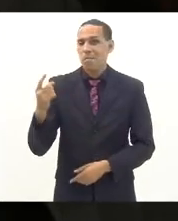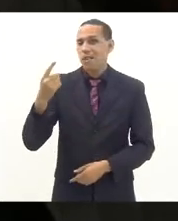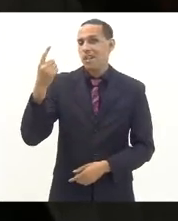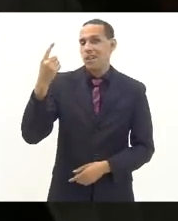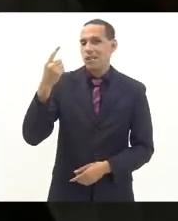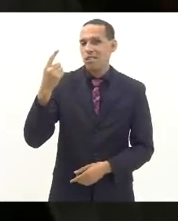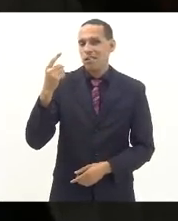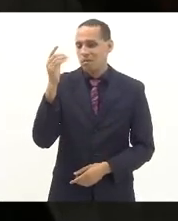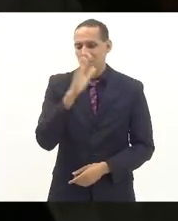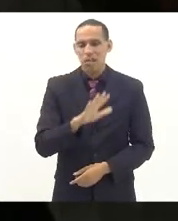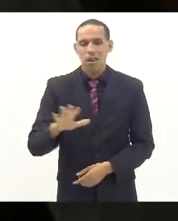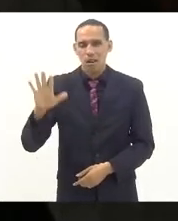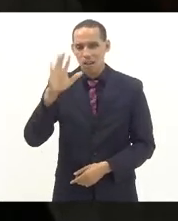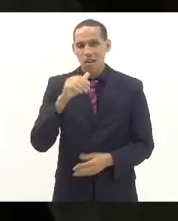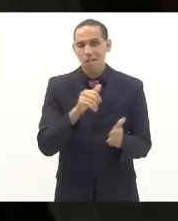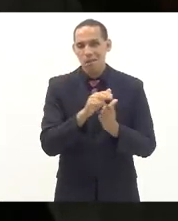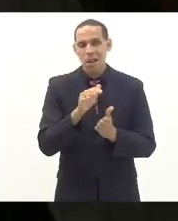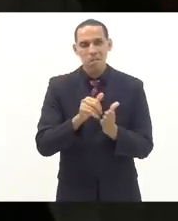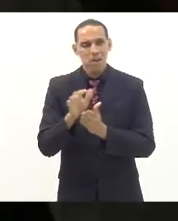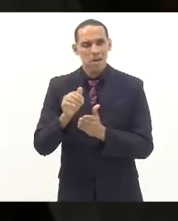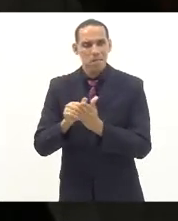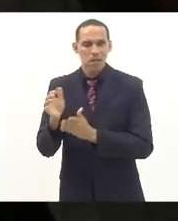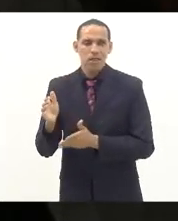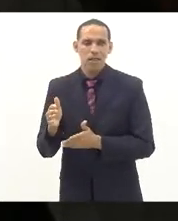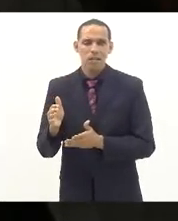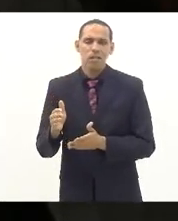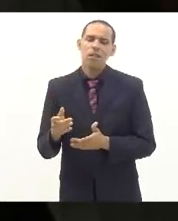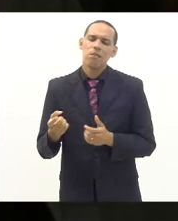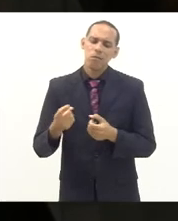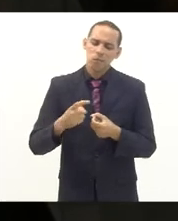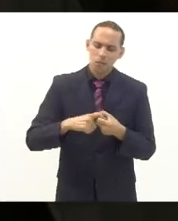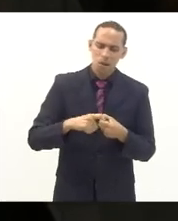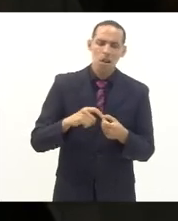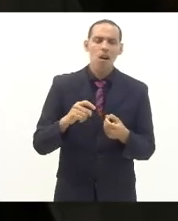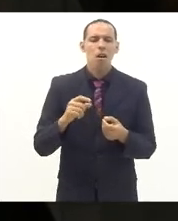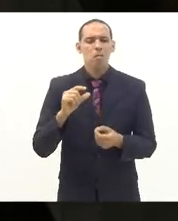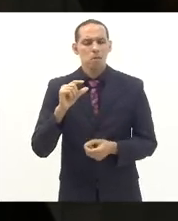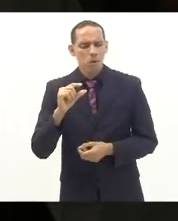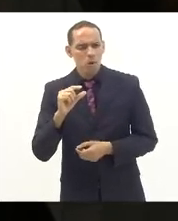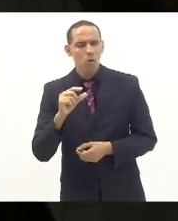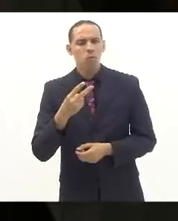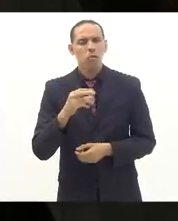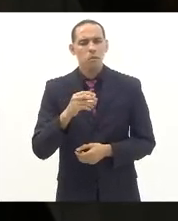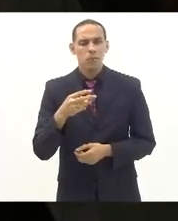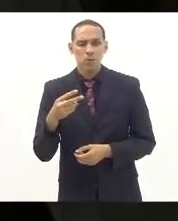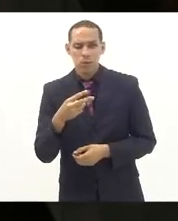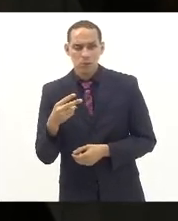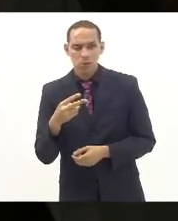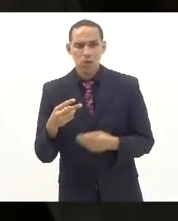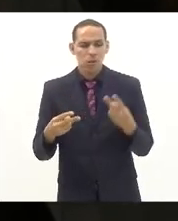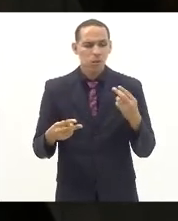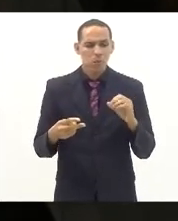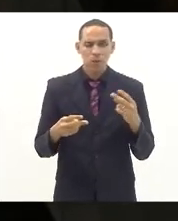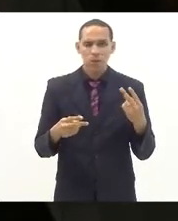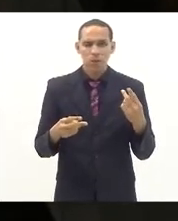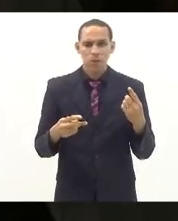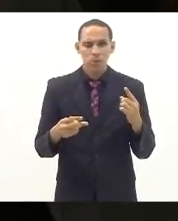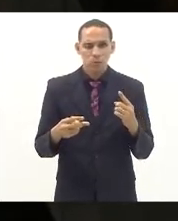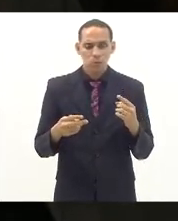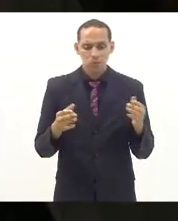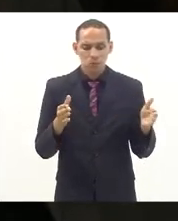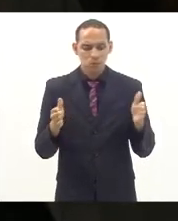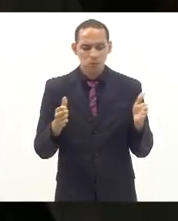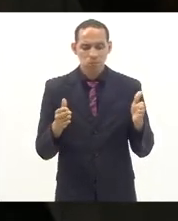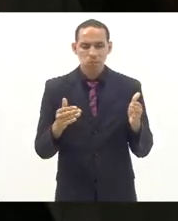nacional mesmo tendo tido algum nível de recuperação de 2022 para 2021 ainda assim